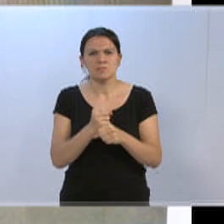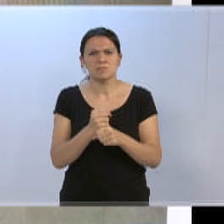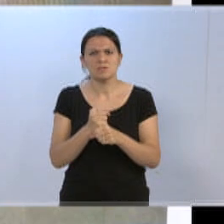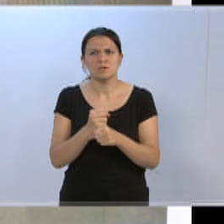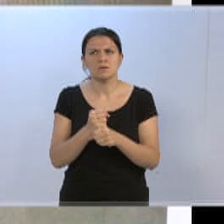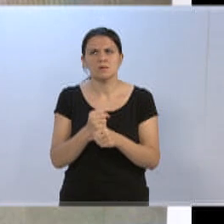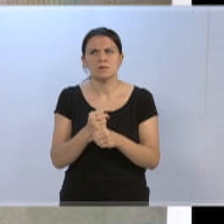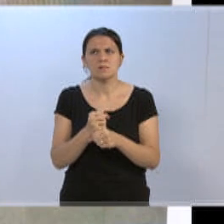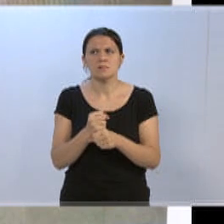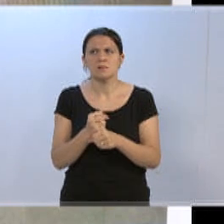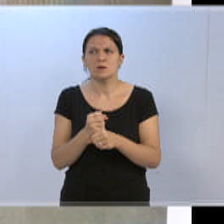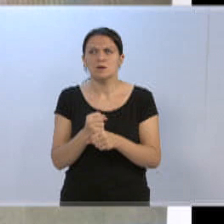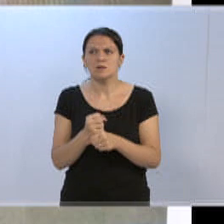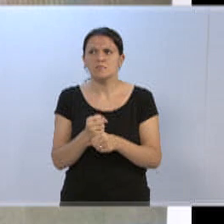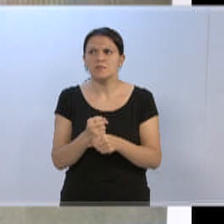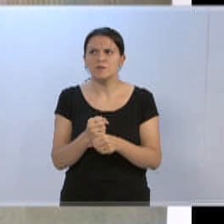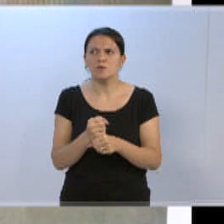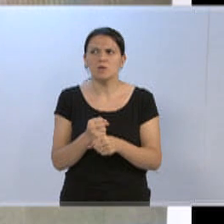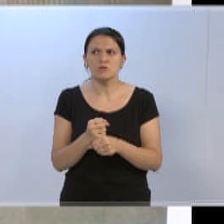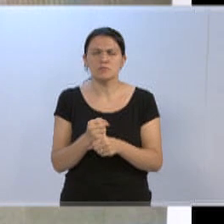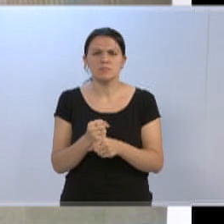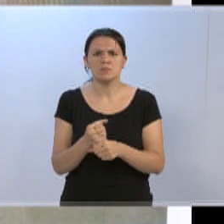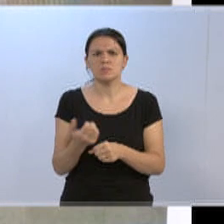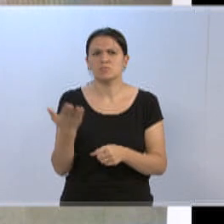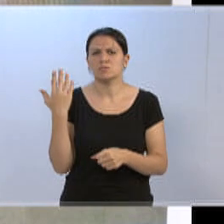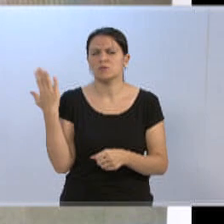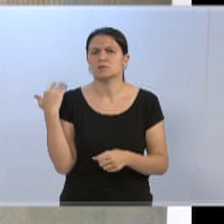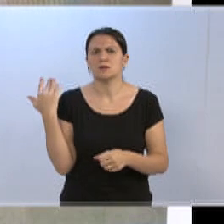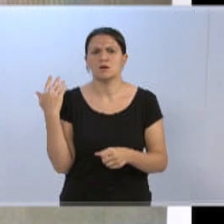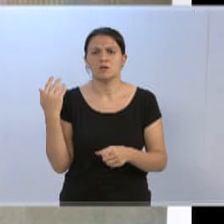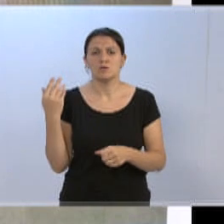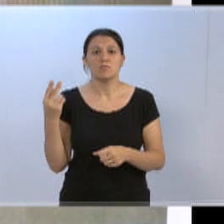construção civil. Não é enquanto político. No valor de